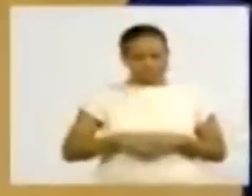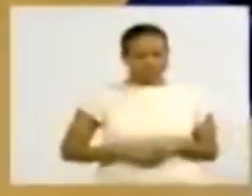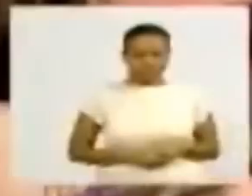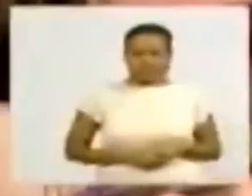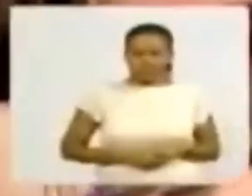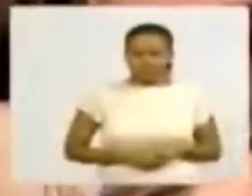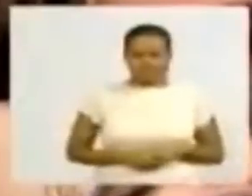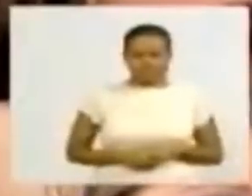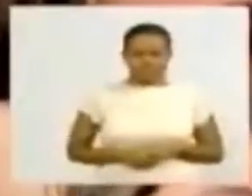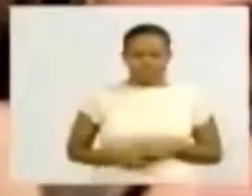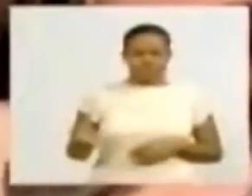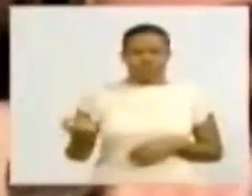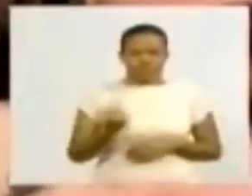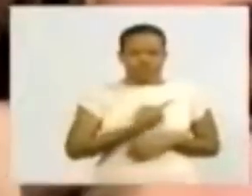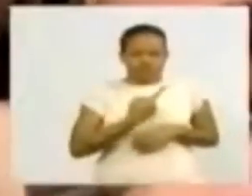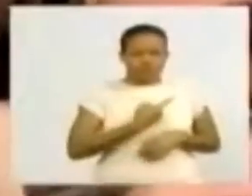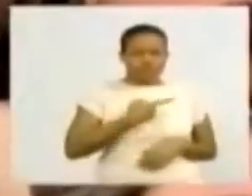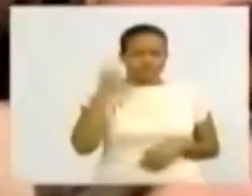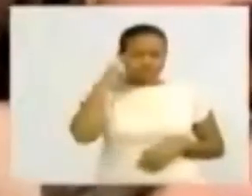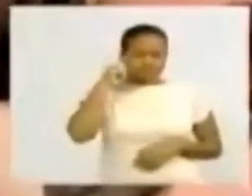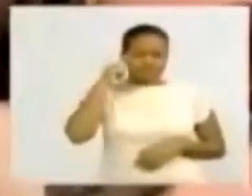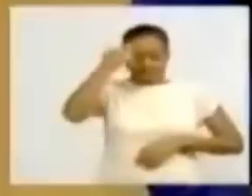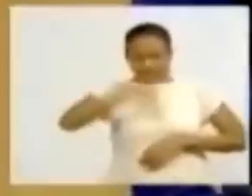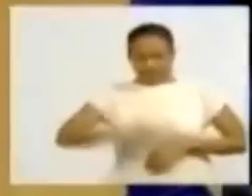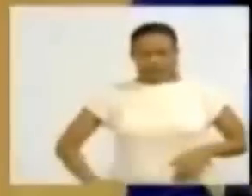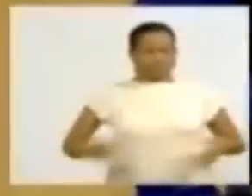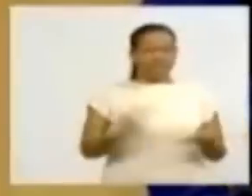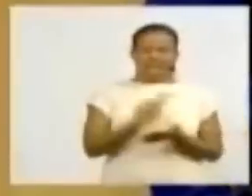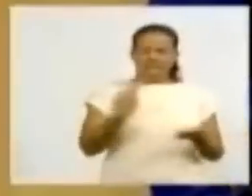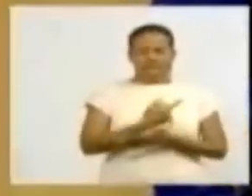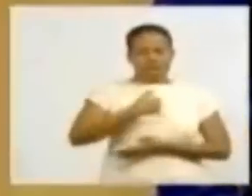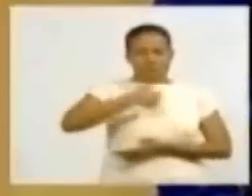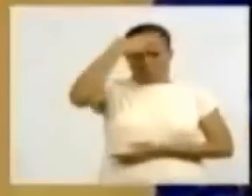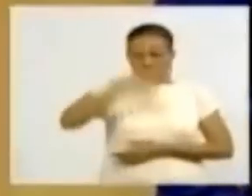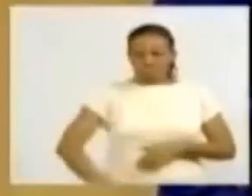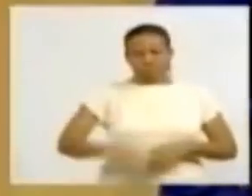Nós não podemos nos transformar nos erros cometidos.